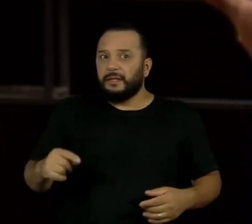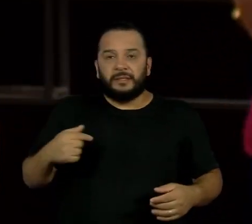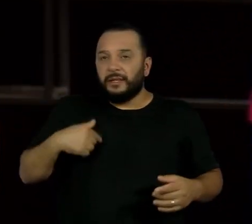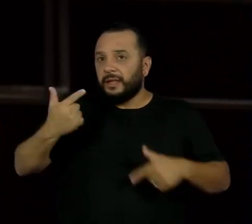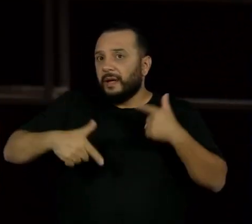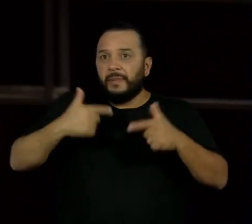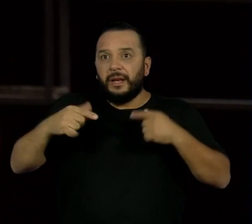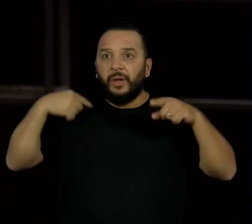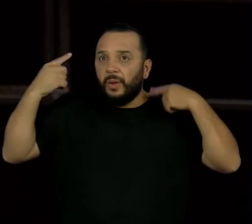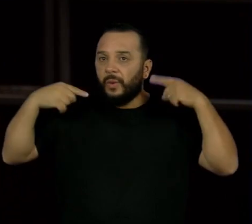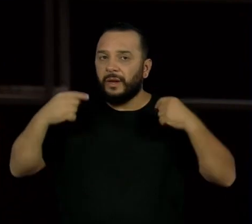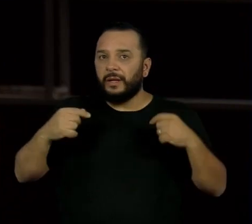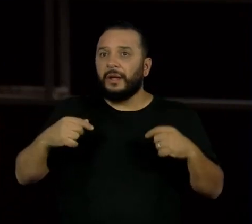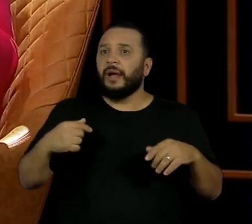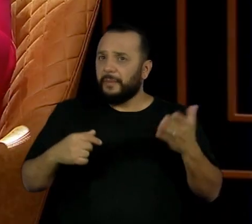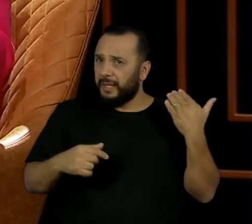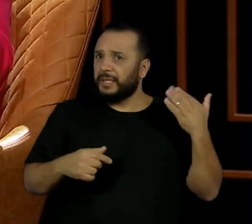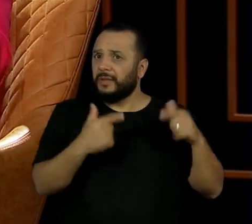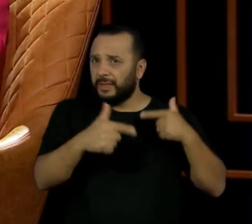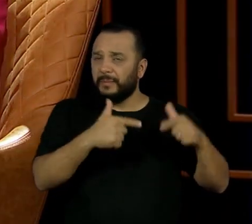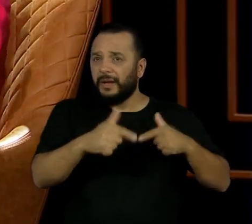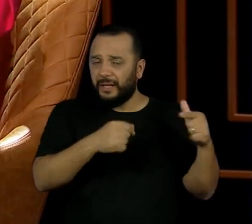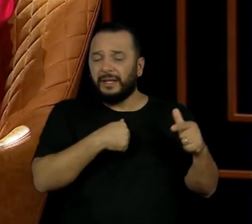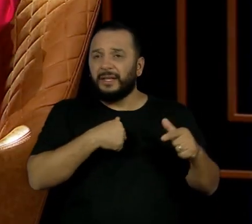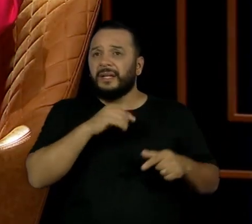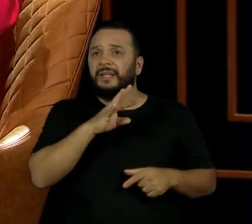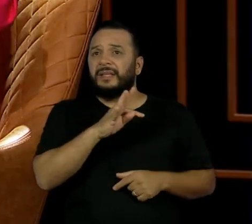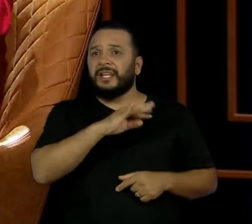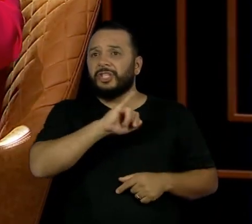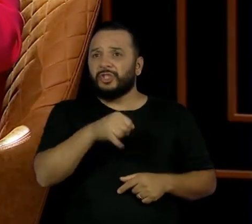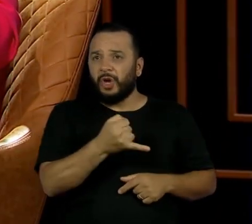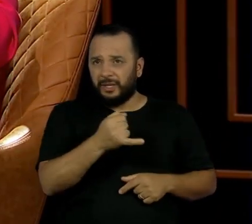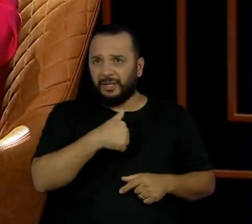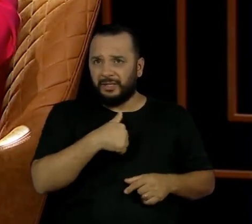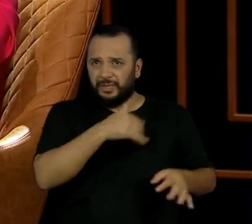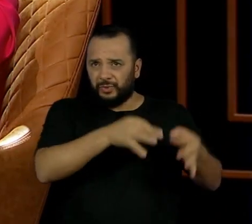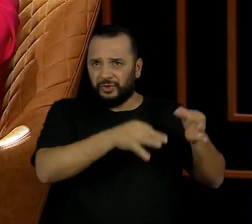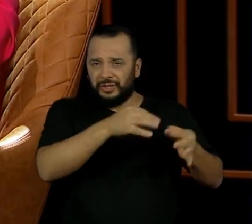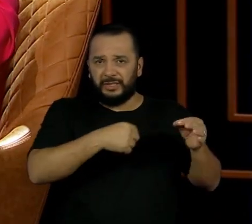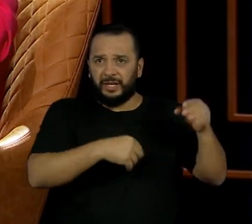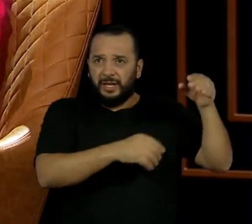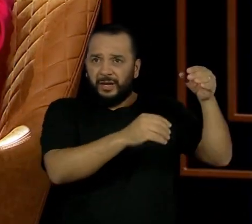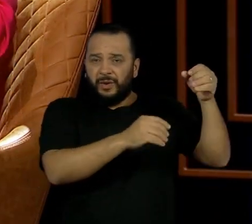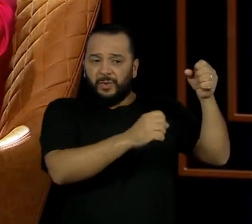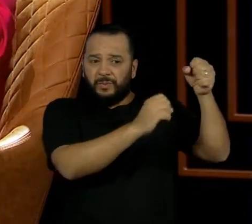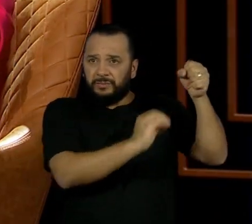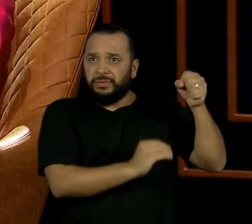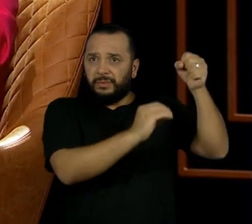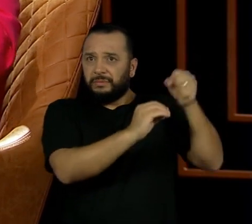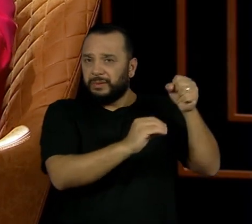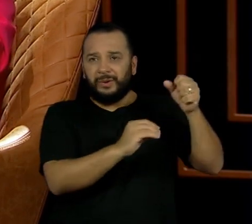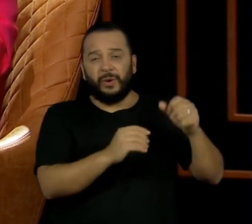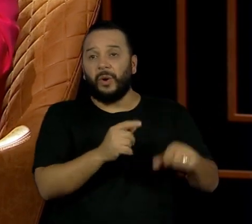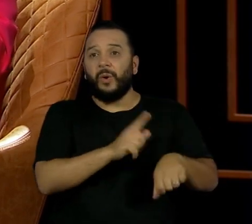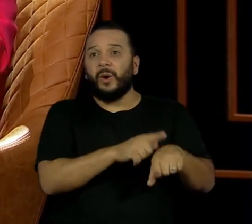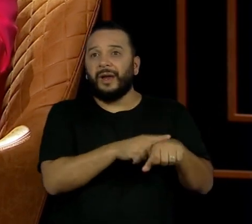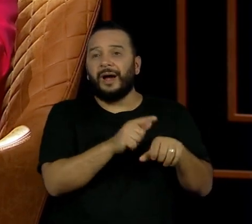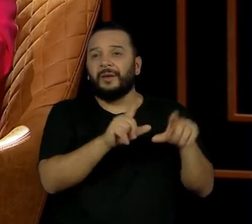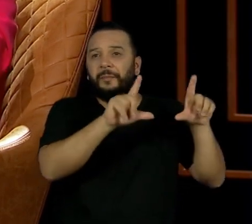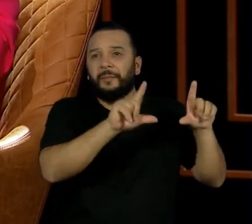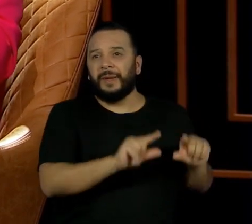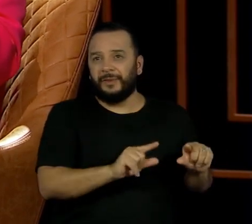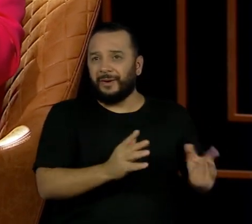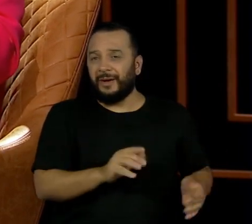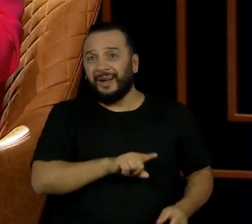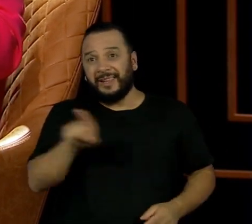então, mesmo, eu né? não sabia mais o que era, assim. E depois, quando estreia, são sessões de quinta a domingo,